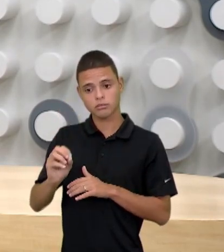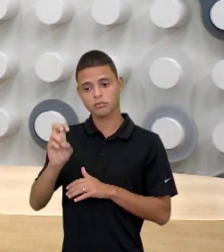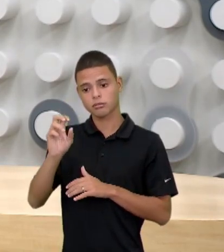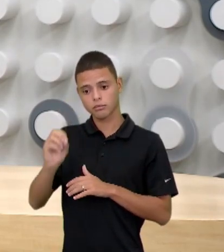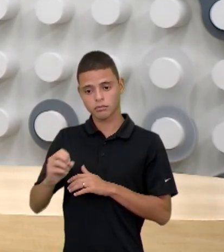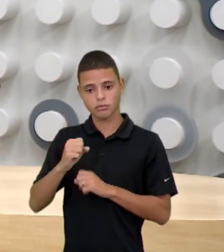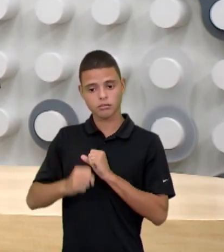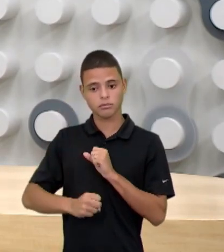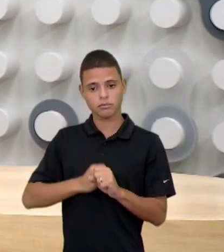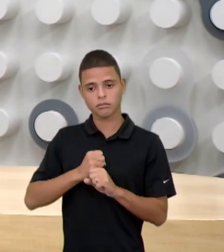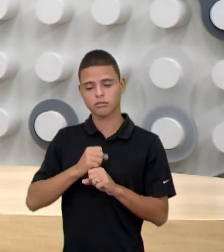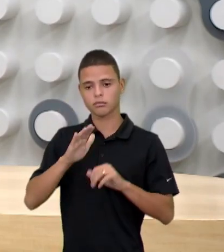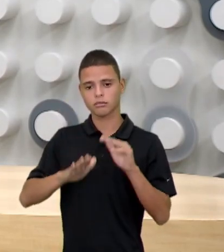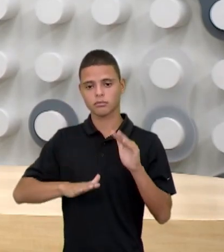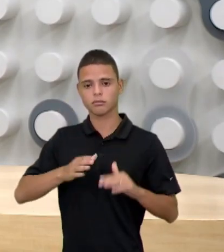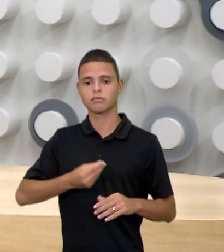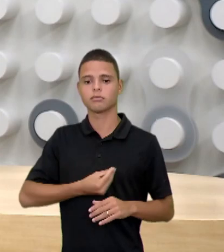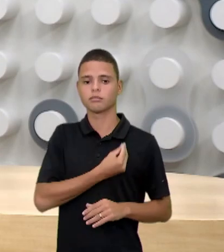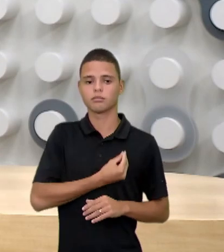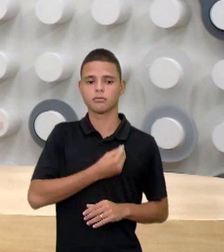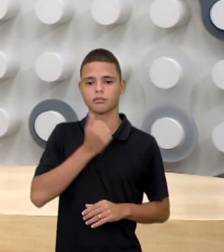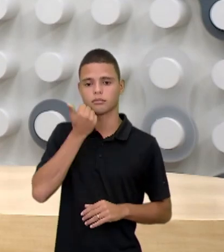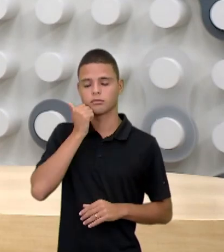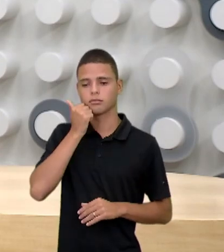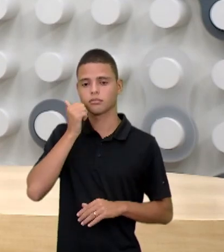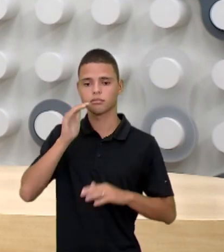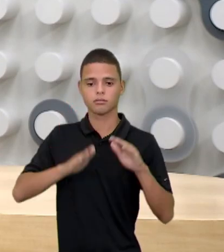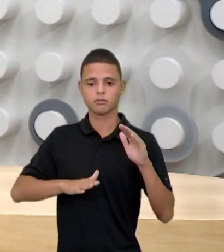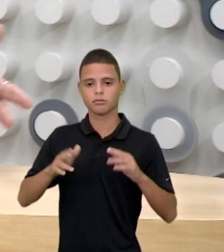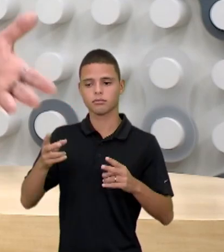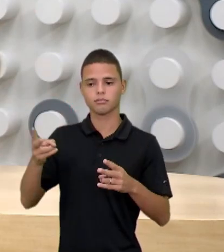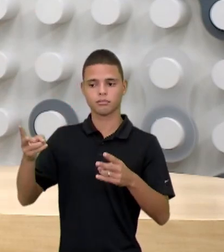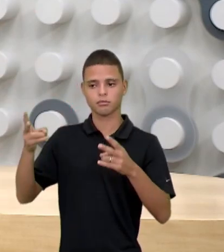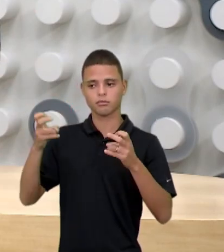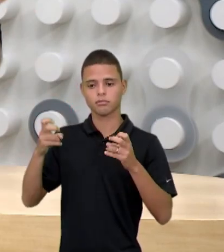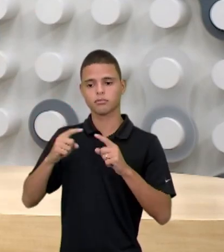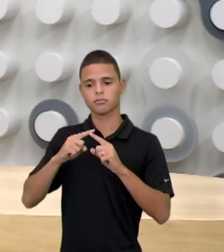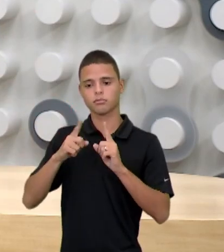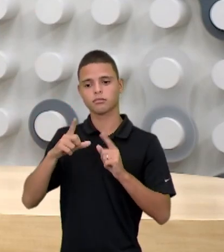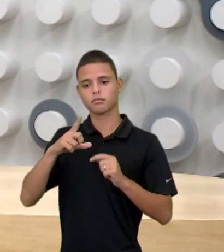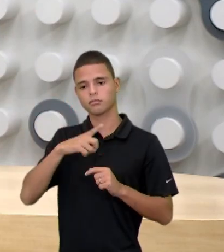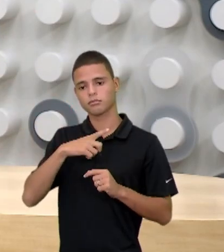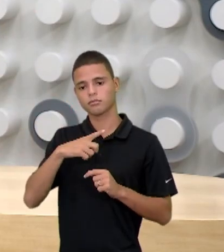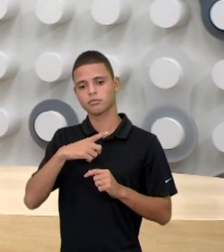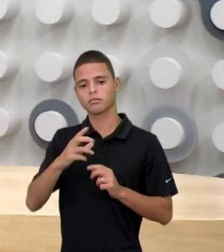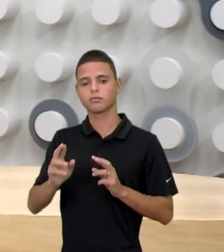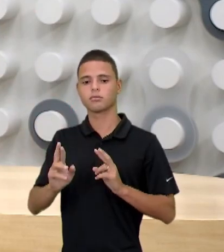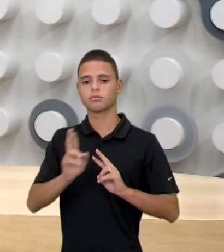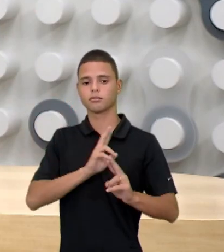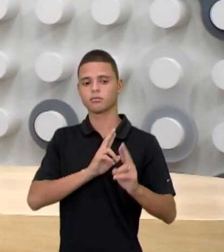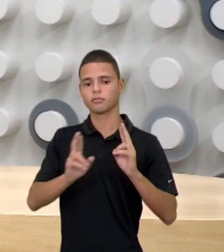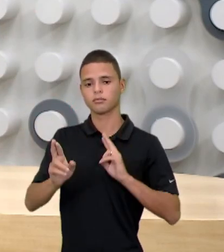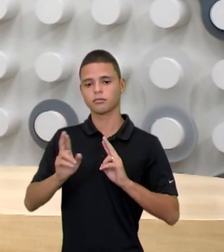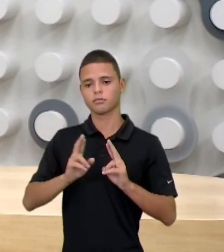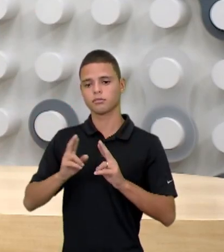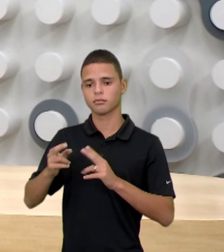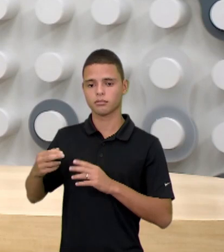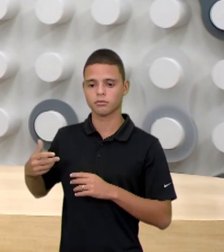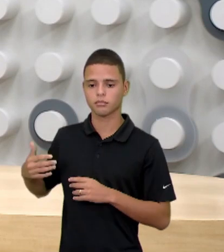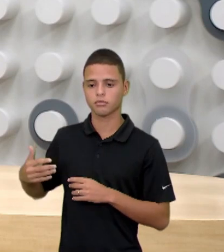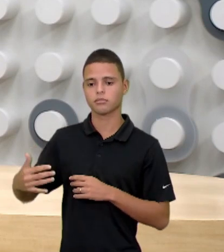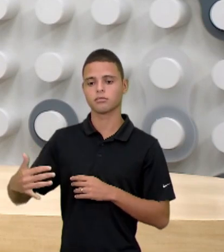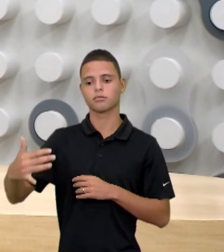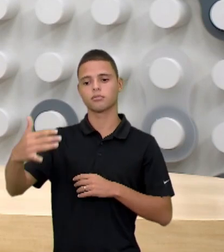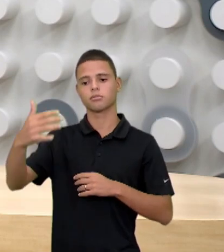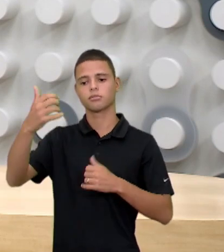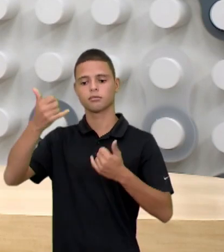leva a vida aí de um cientista aí que muitas vezes a gente vê, né? Mas que tem aí, né, o reflexo de passar essas